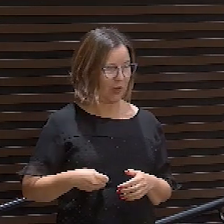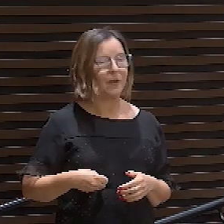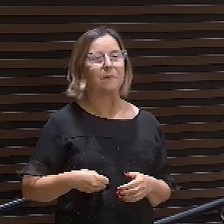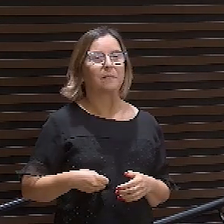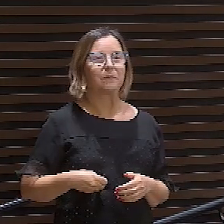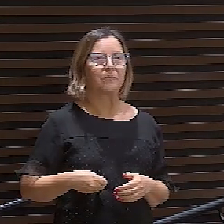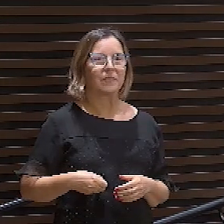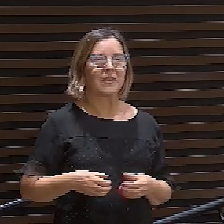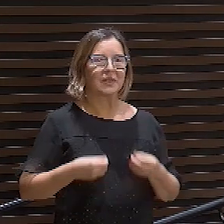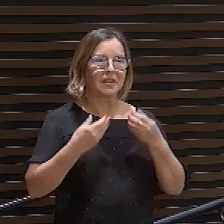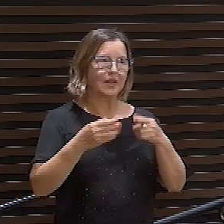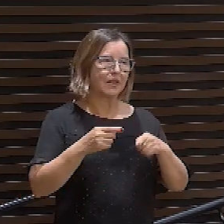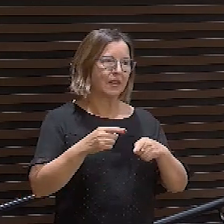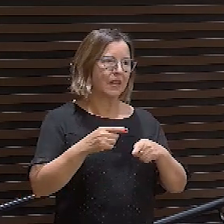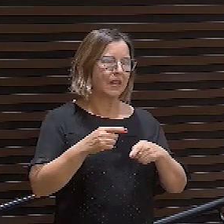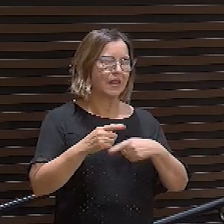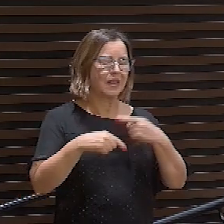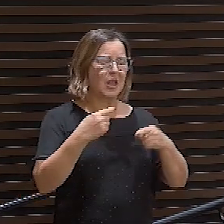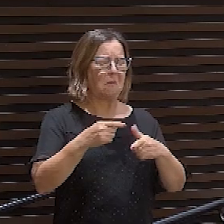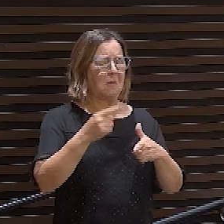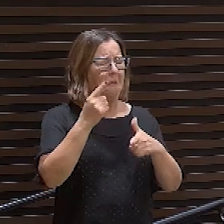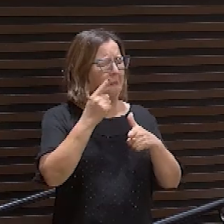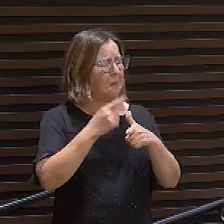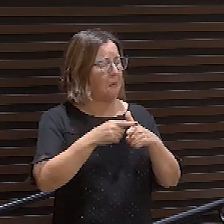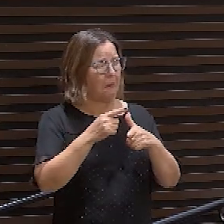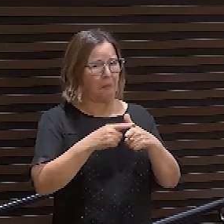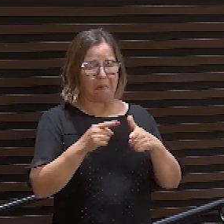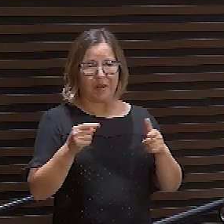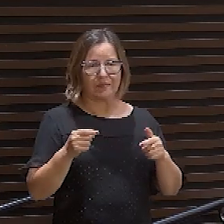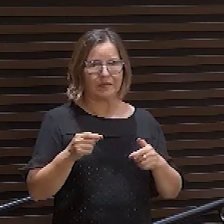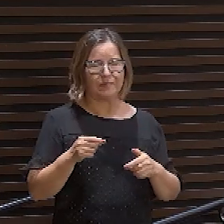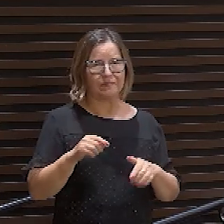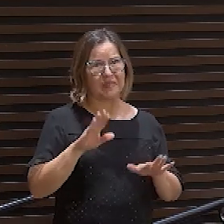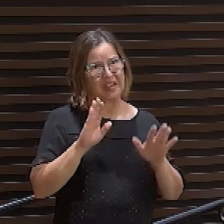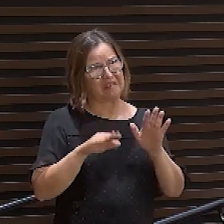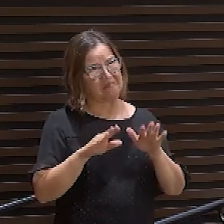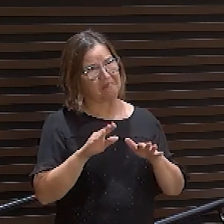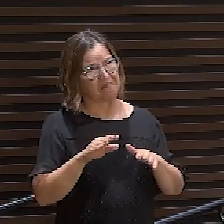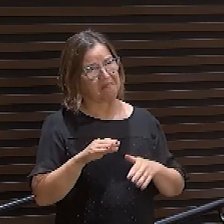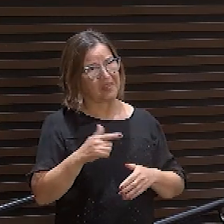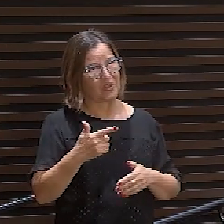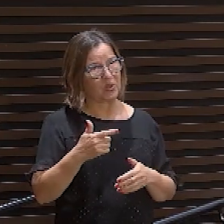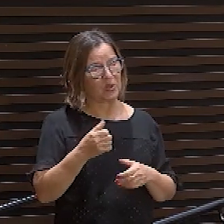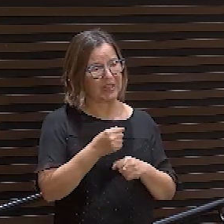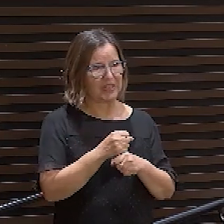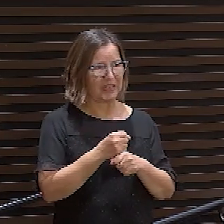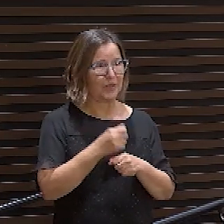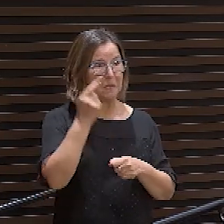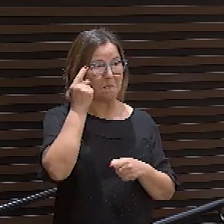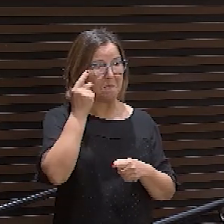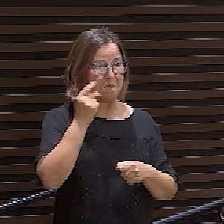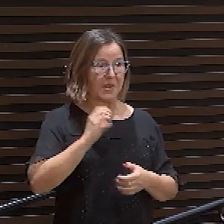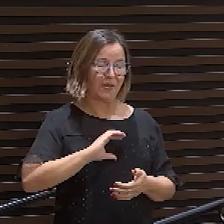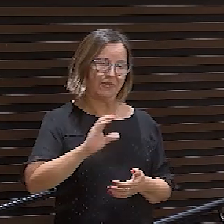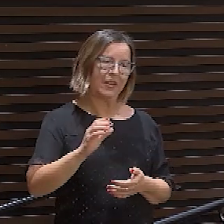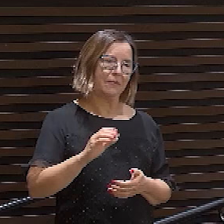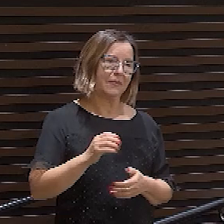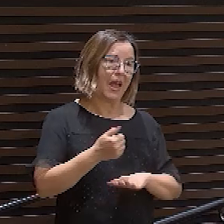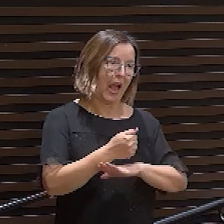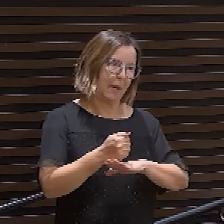marteladas pesadas. Talvez 2 anos ele estava rendido. Abraão precisou de mais